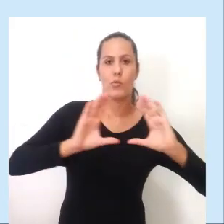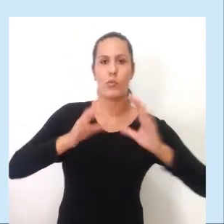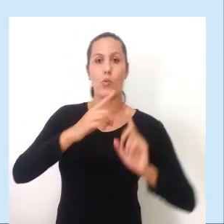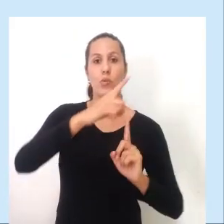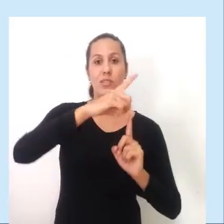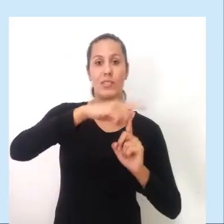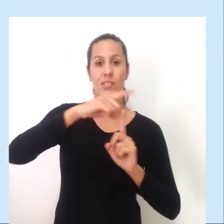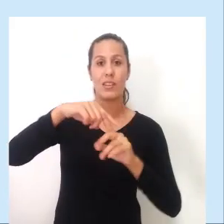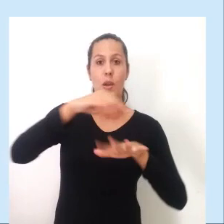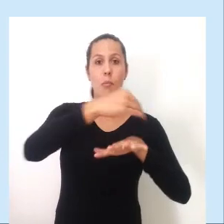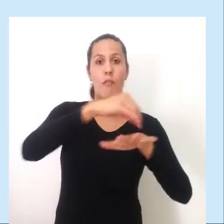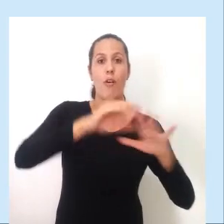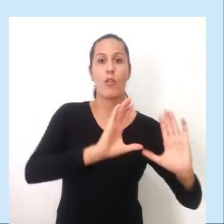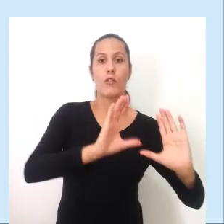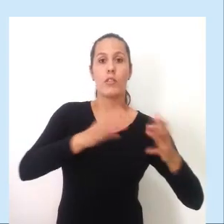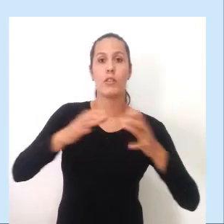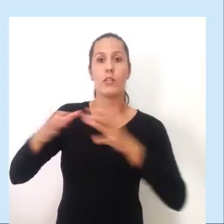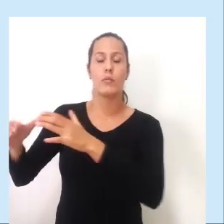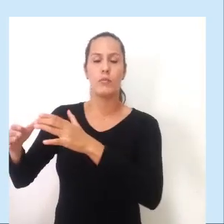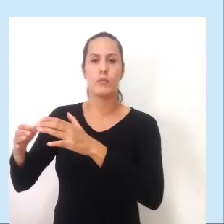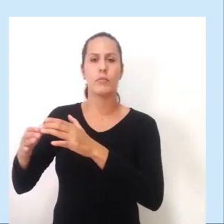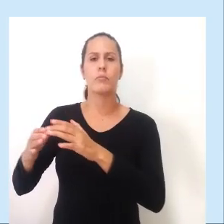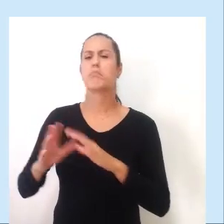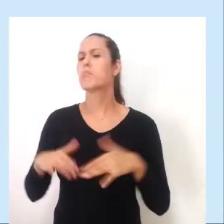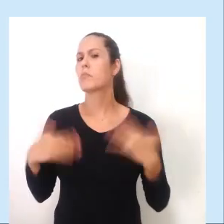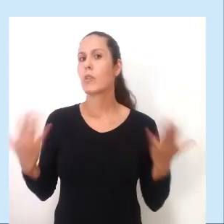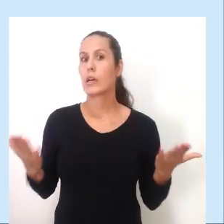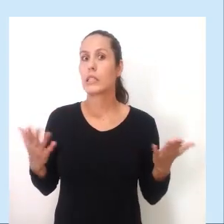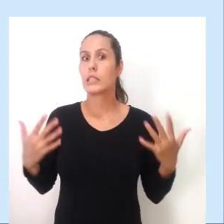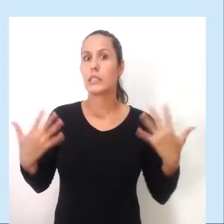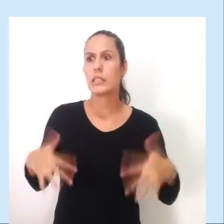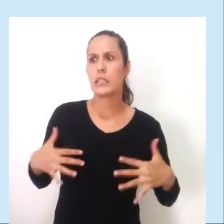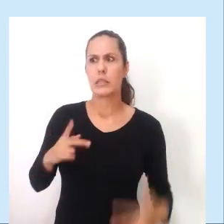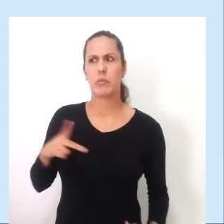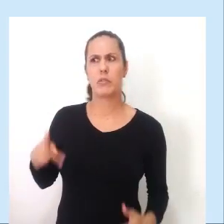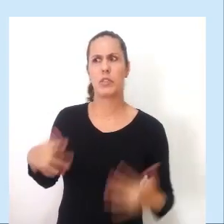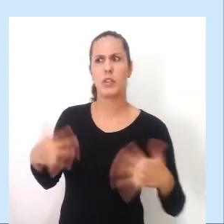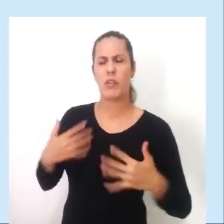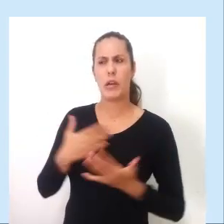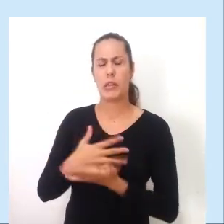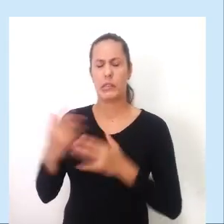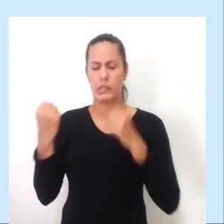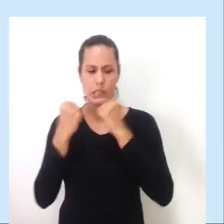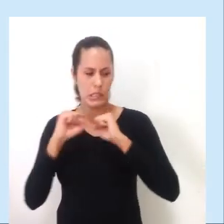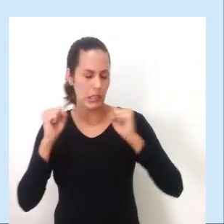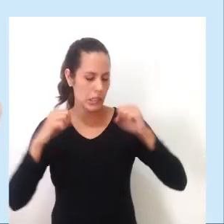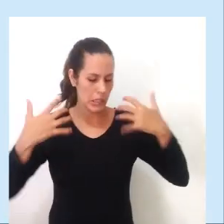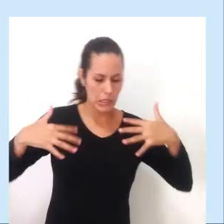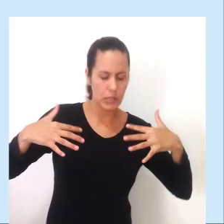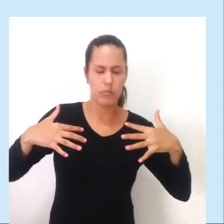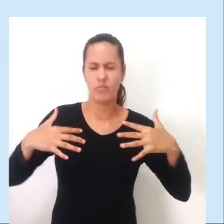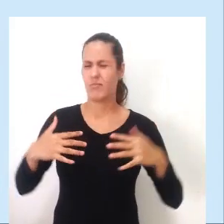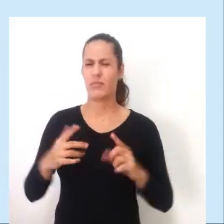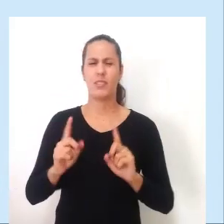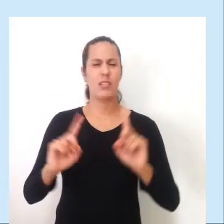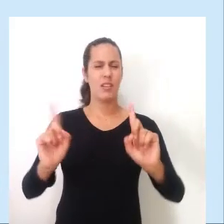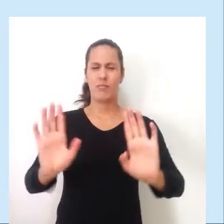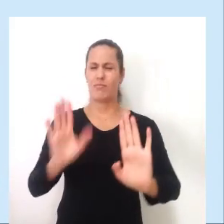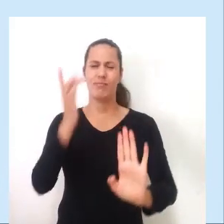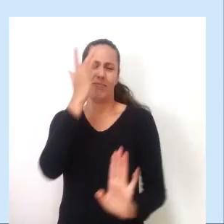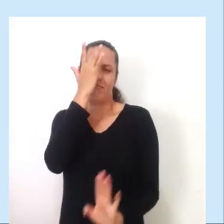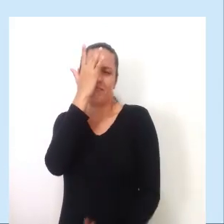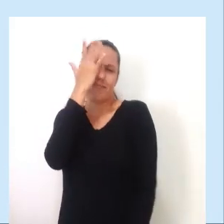classificar os tipos de fossilização. Eita, Dantas, vai estressar agora? De jeito